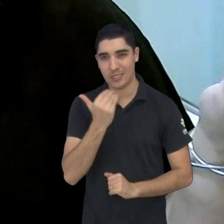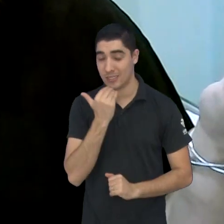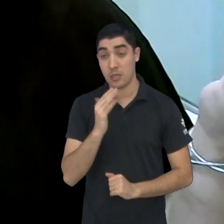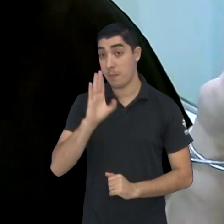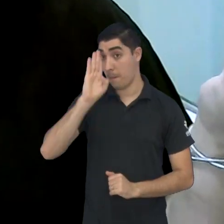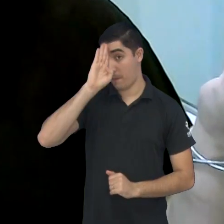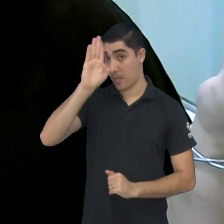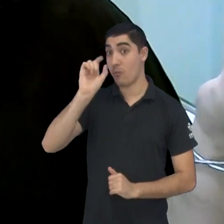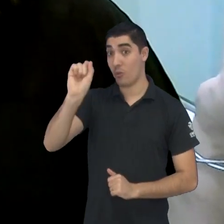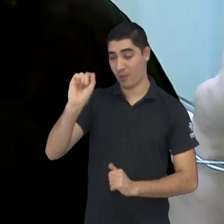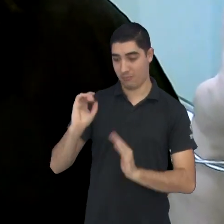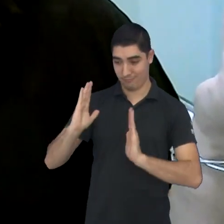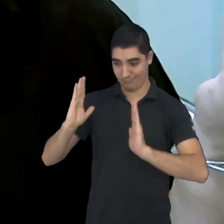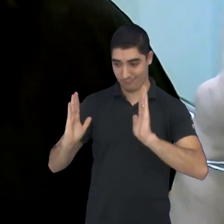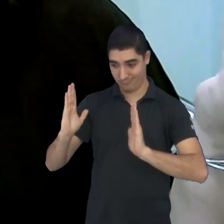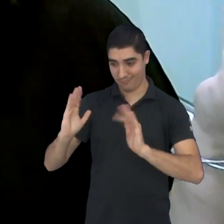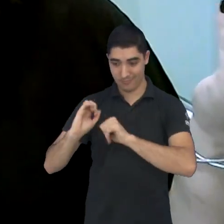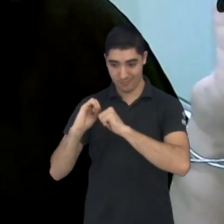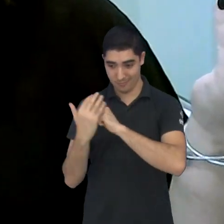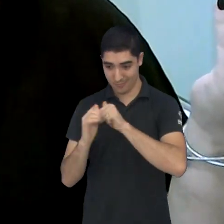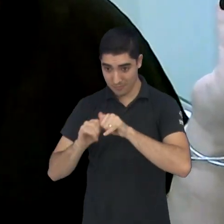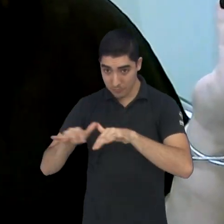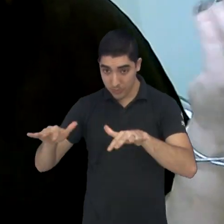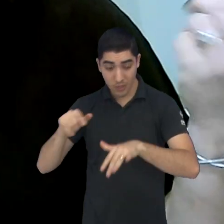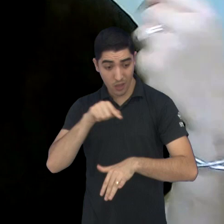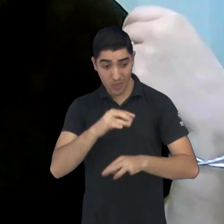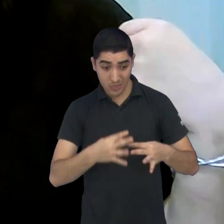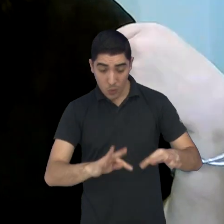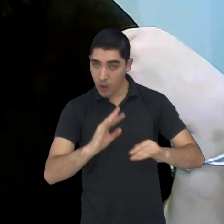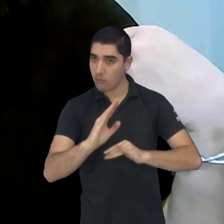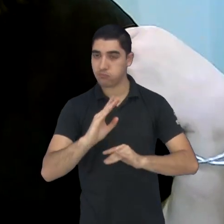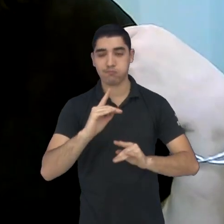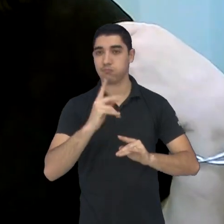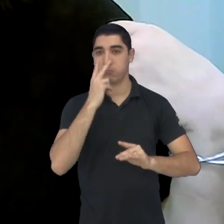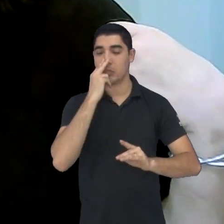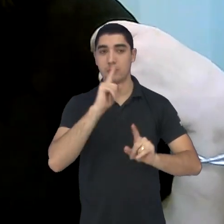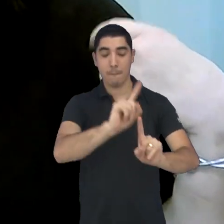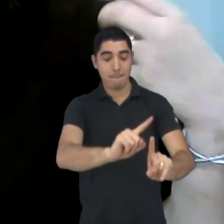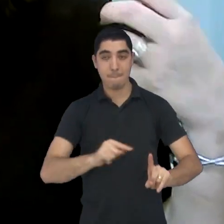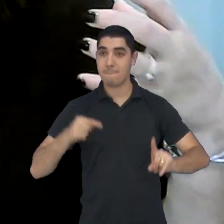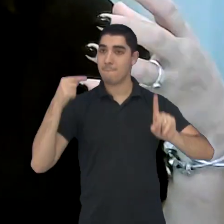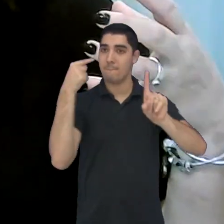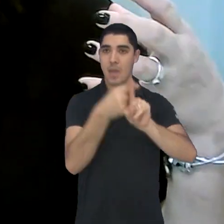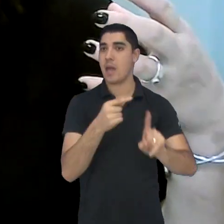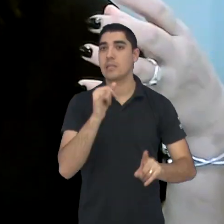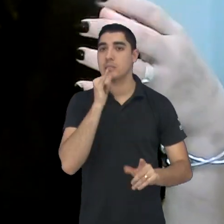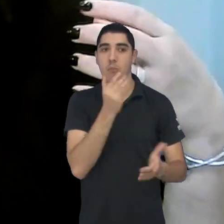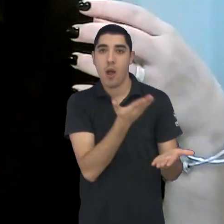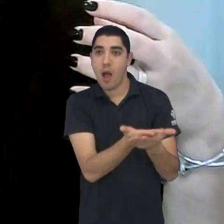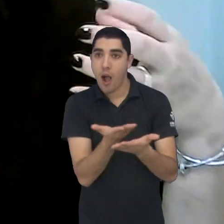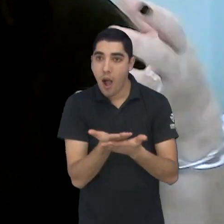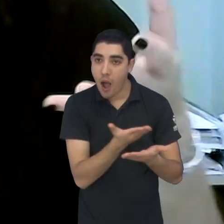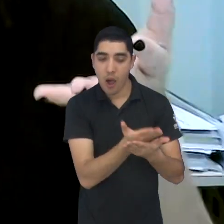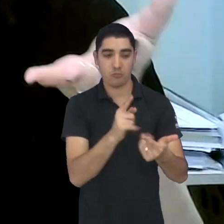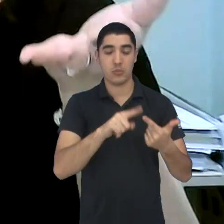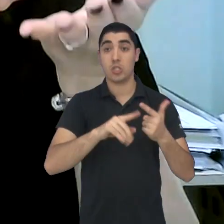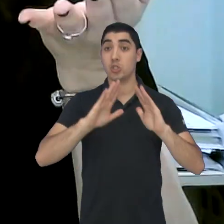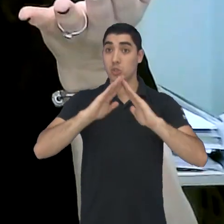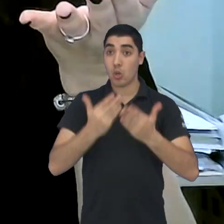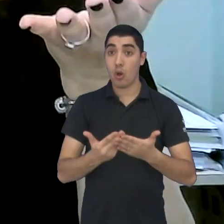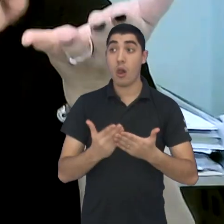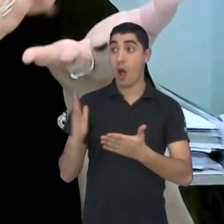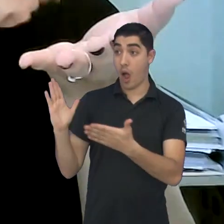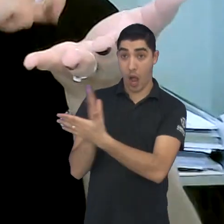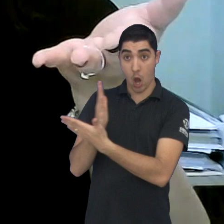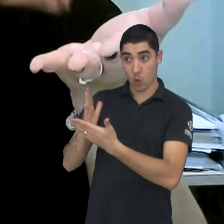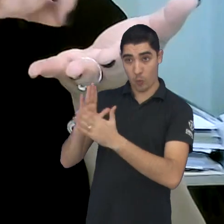tudo isso se intensificou, né? As aulas, escolas, tem colégio hoje que não tem mais caderno